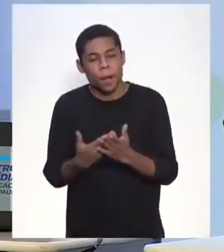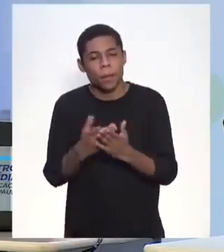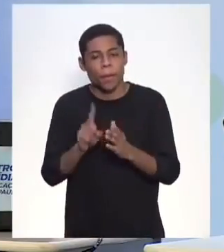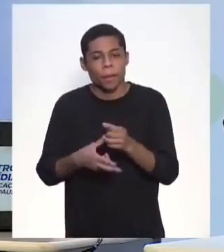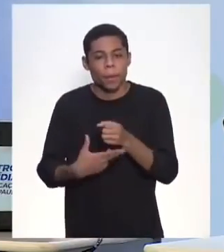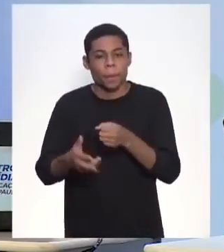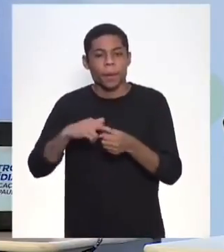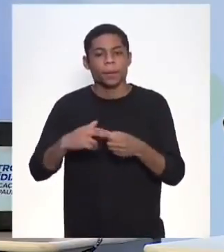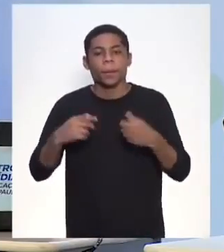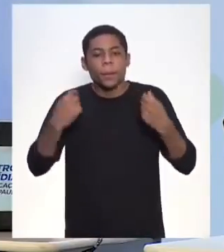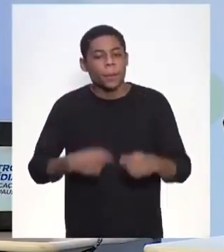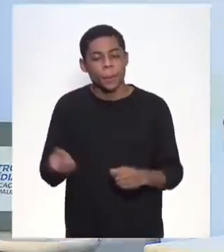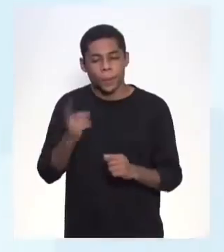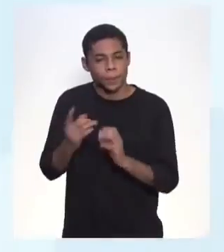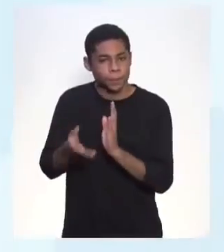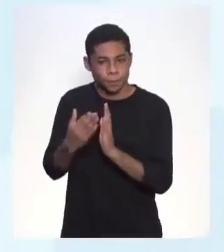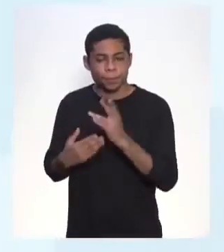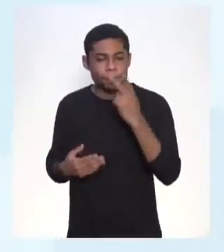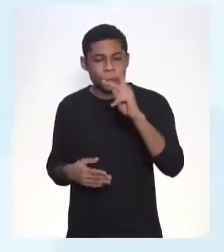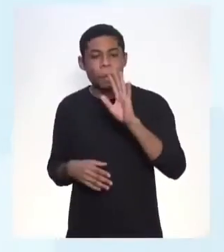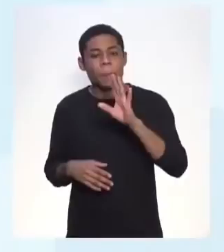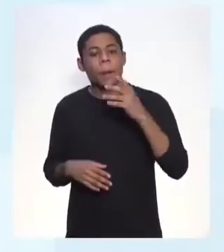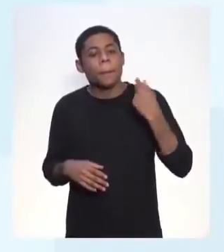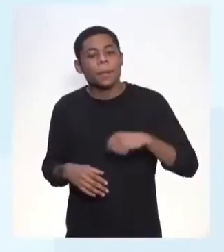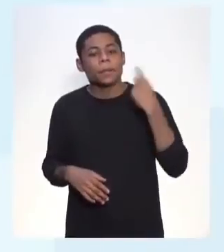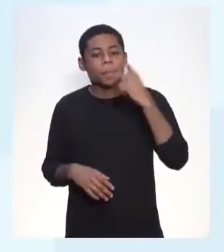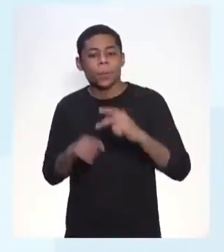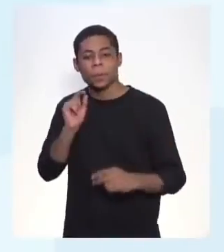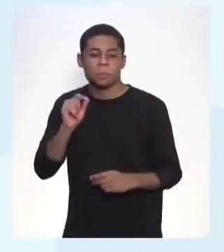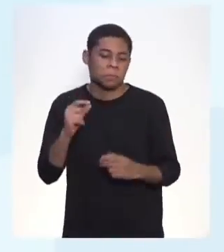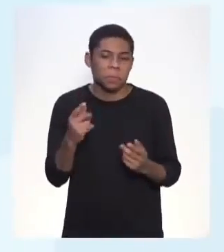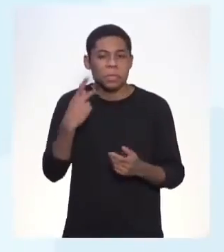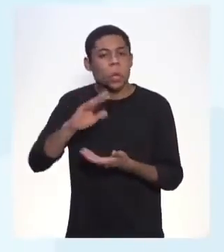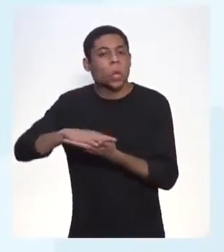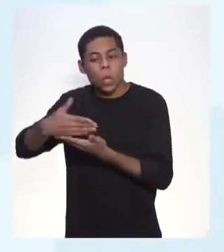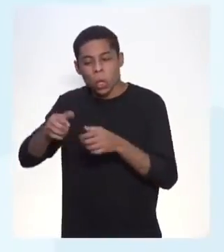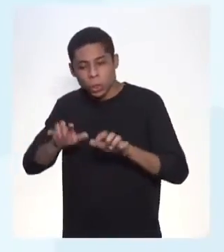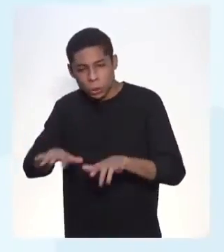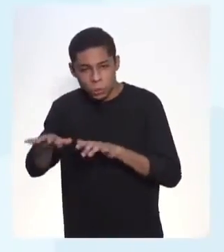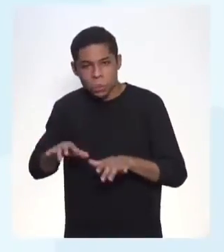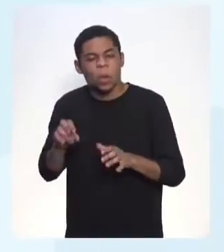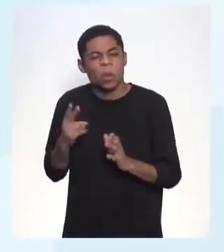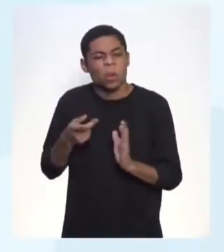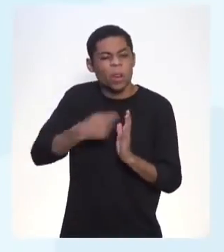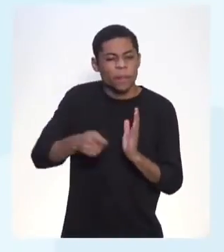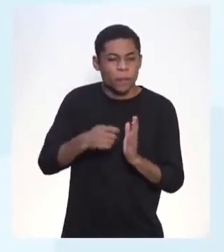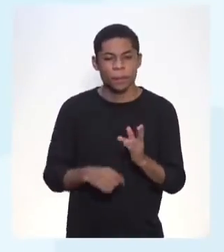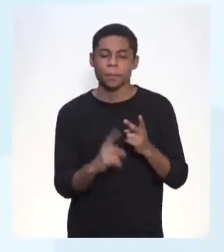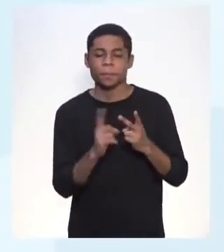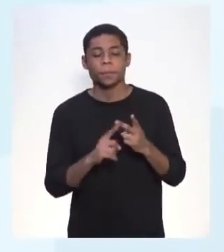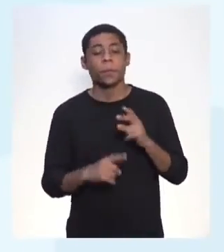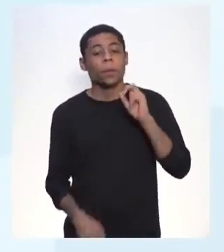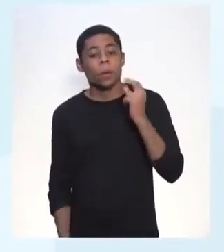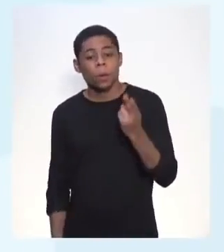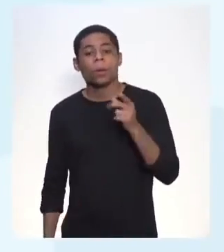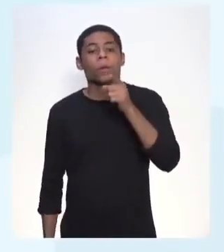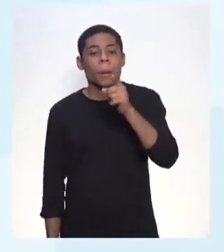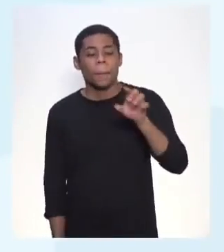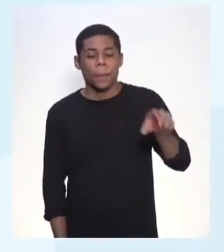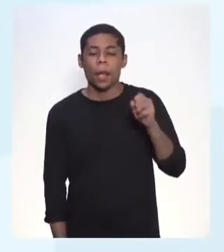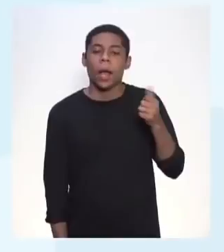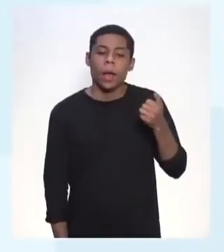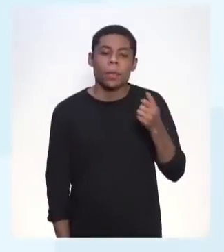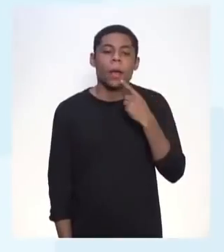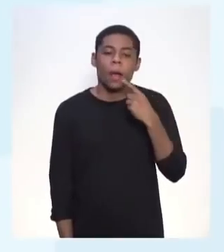Então, não precisa do caderno do aluno ainda, mas you need your notebook. O seu caderno. And a pen or a pencil. Uma caneta ou